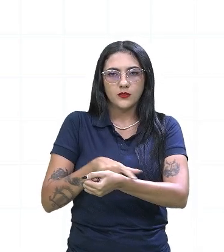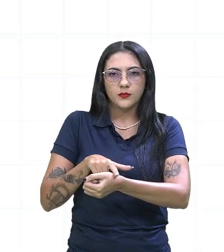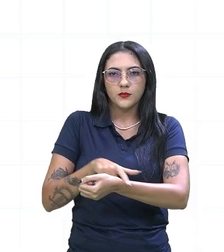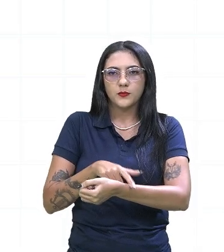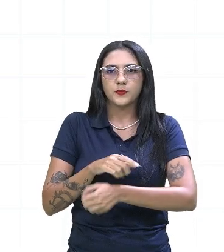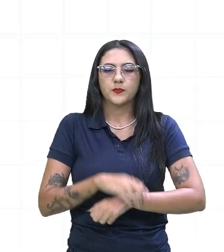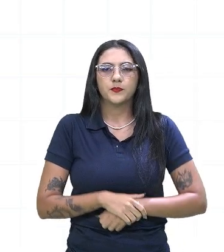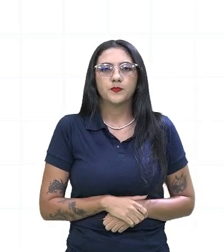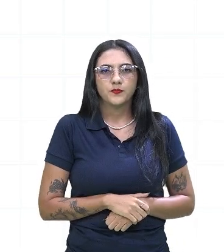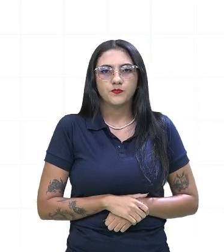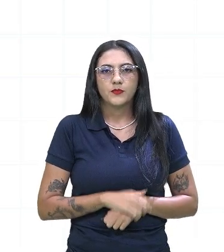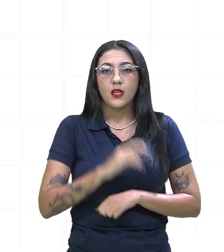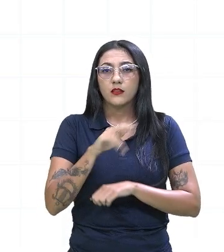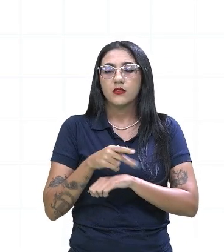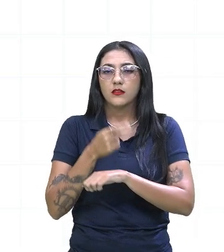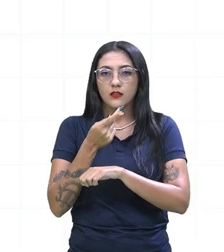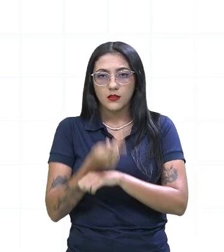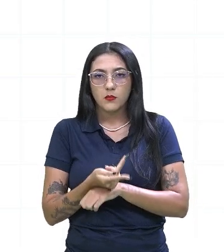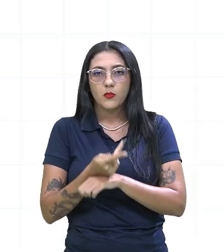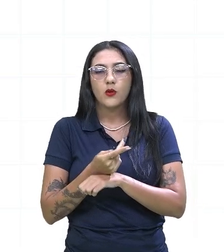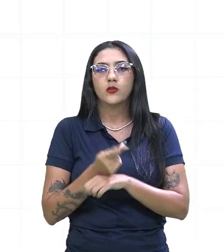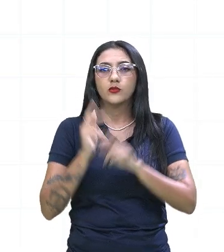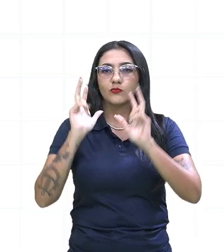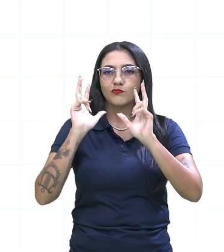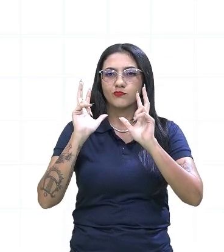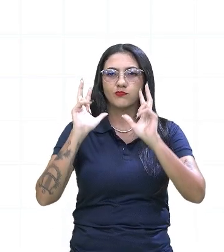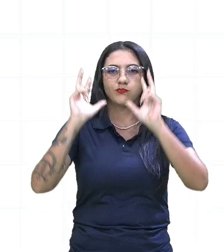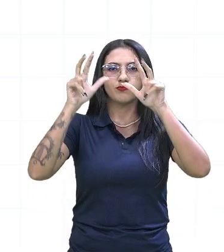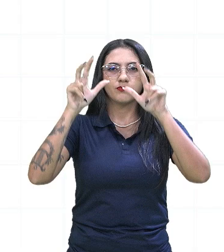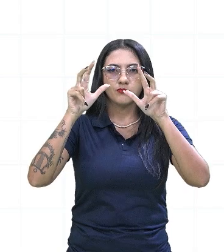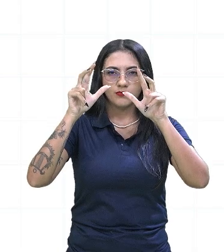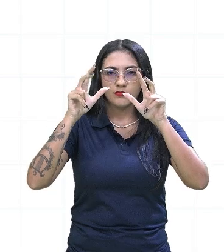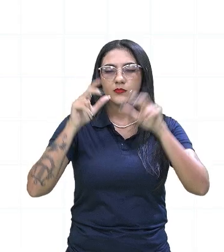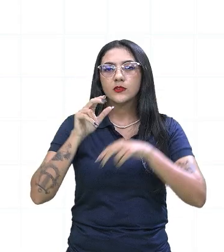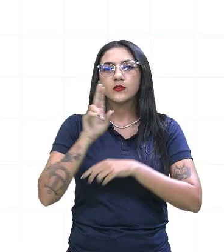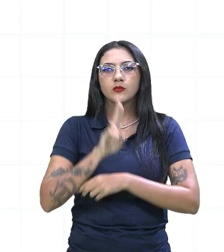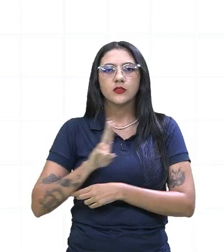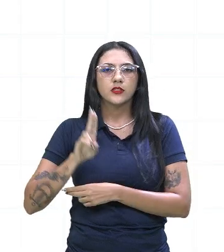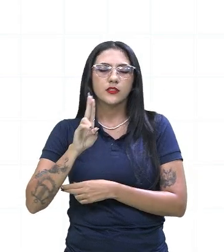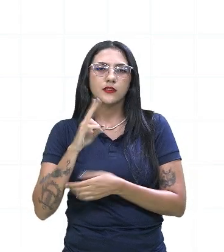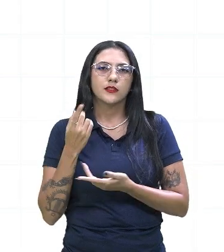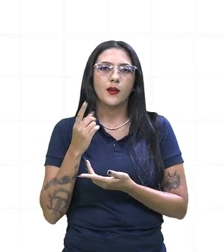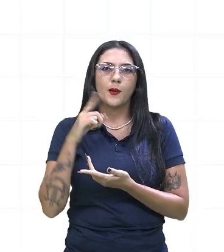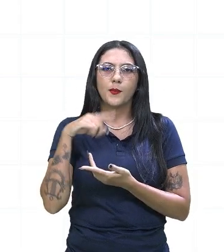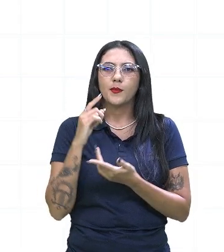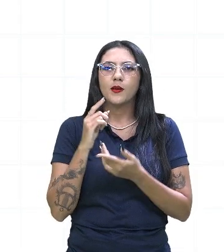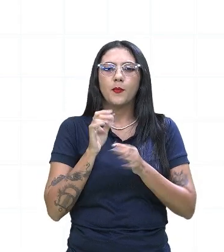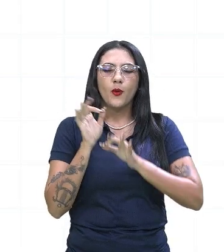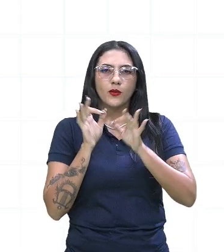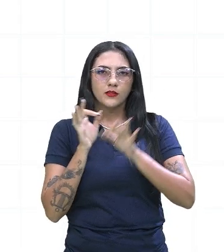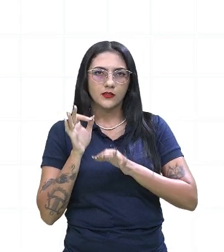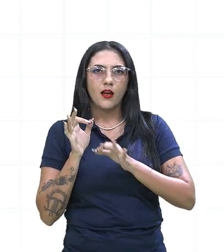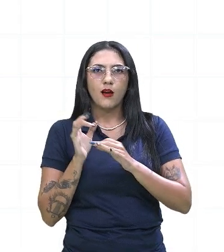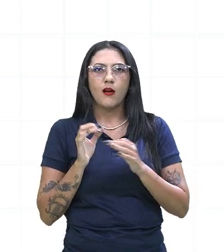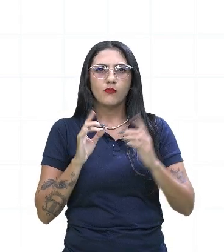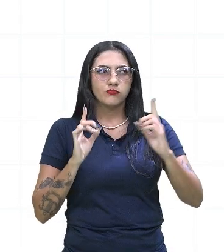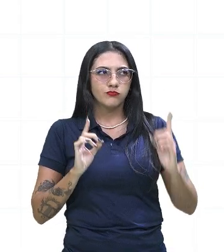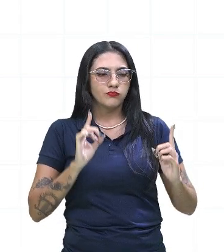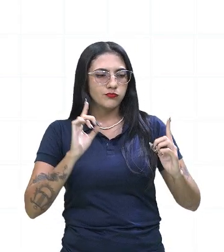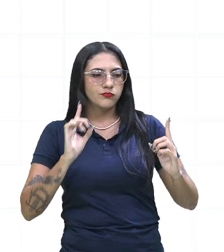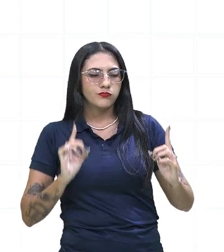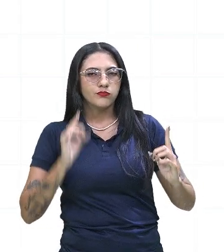o levantamento, que é uma espécie de toque usado para ajustar e posicionar a bola no